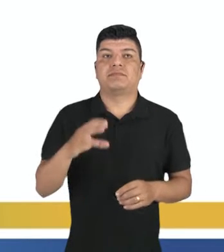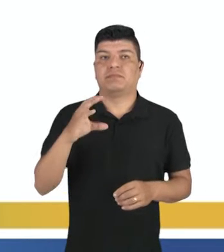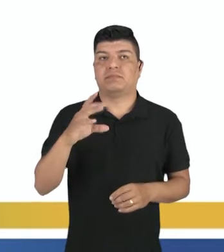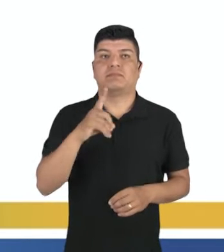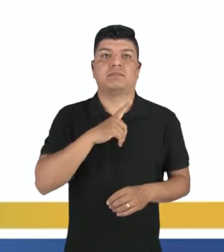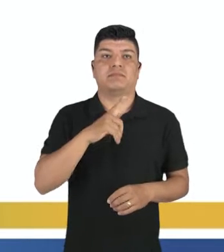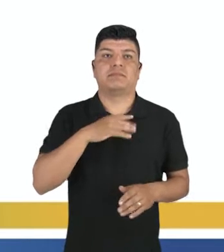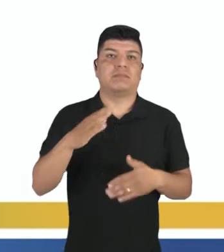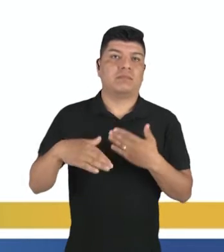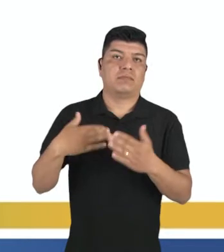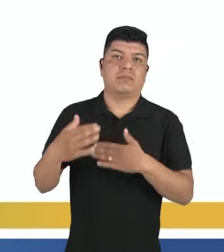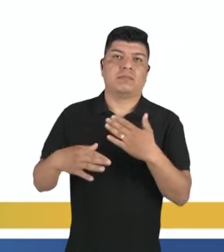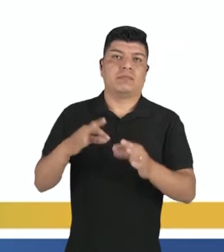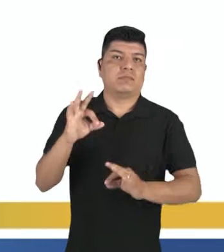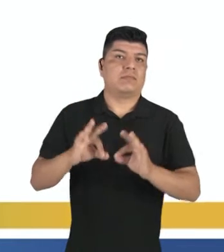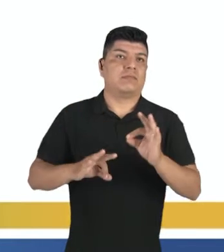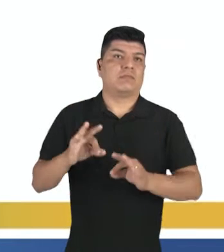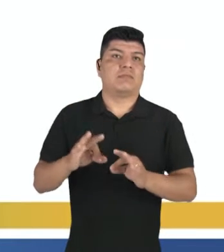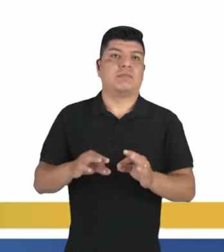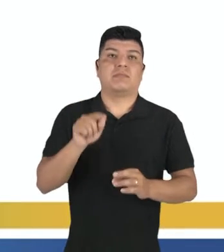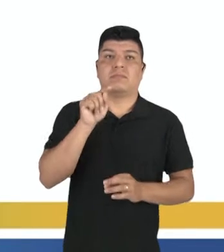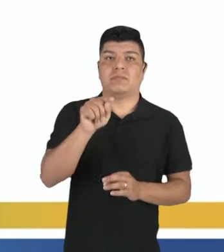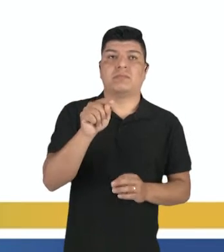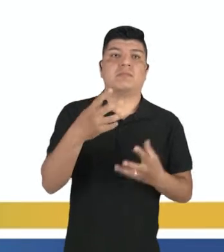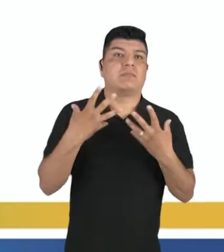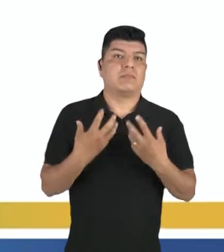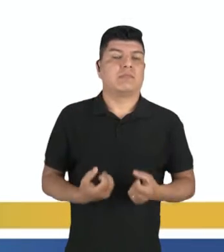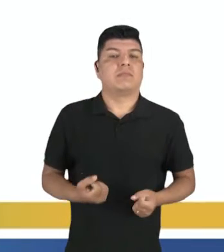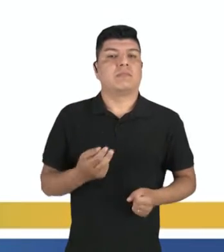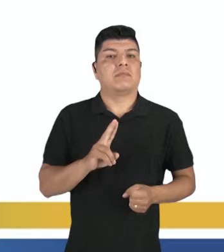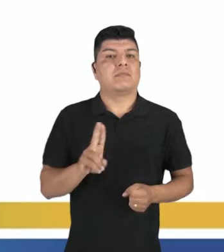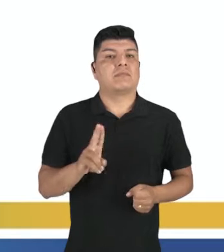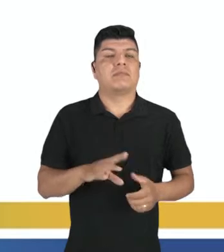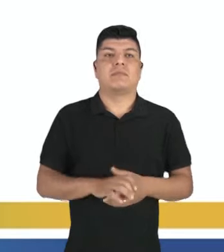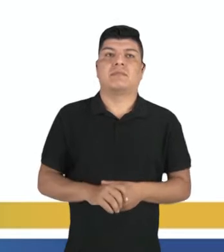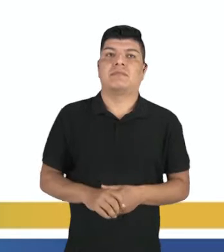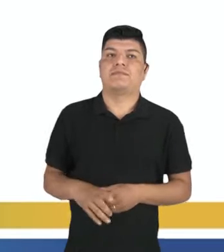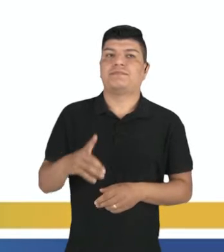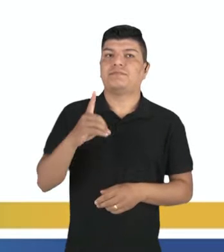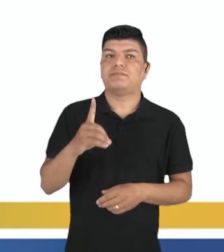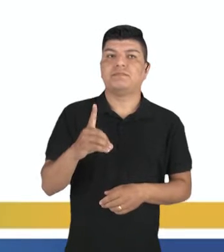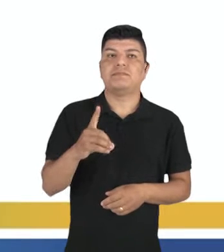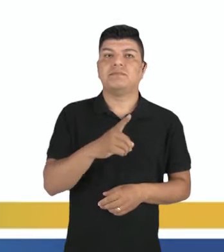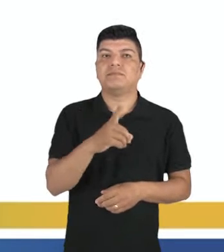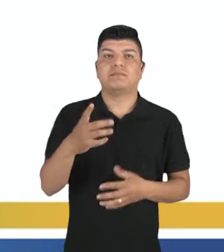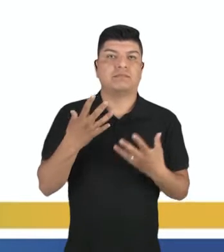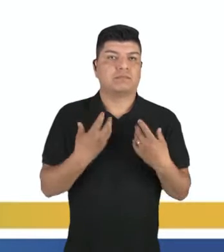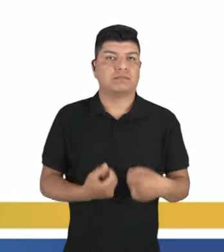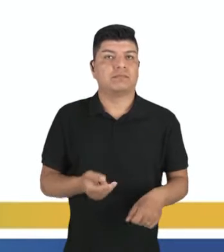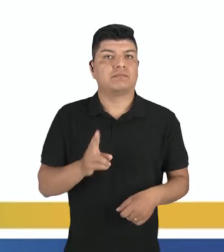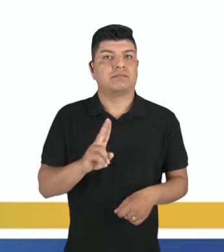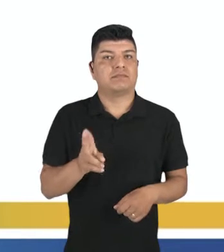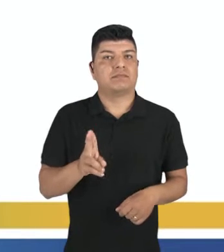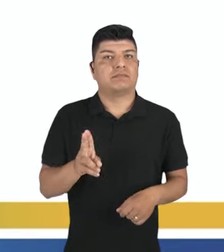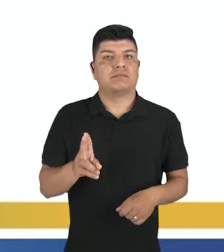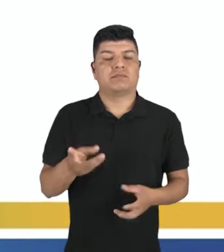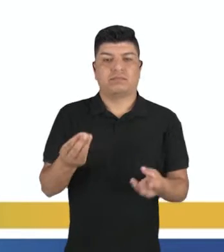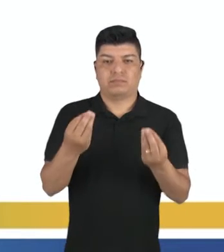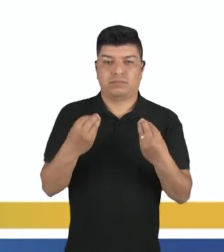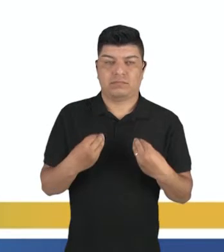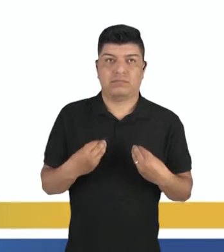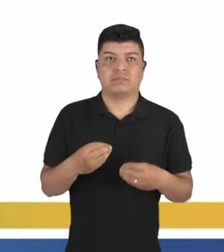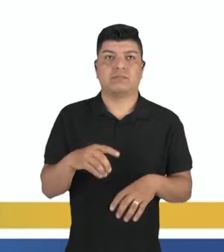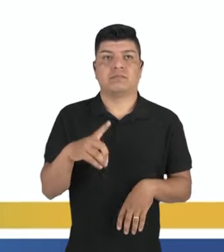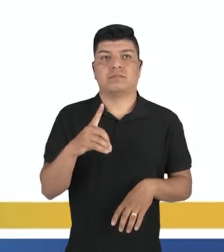um processo de elaboração em que você toma posse do nome. D. Você toma posse do nome que lhe foi